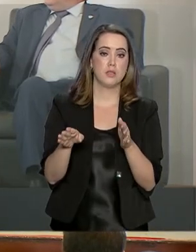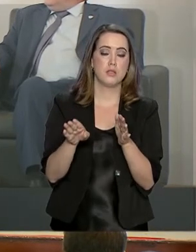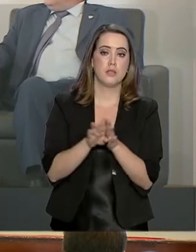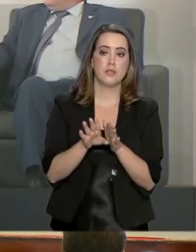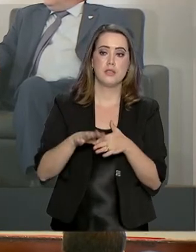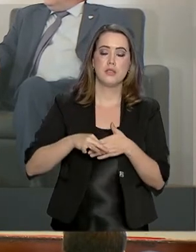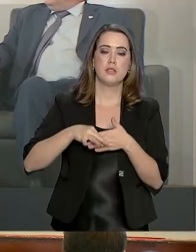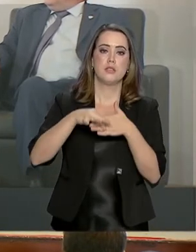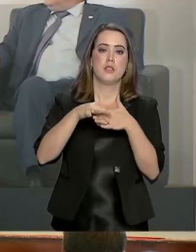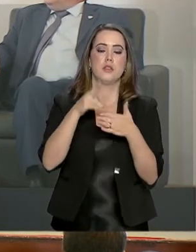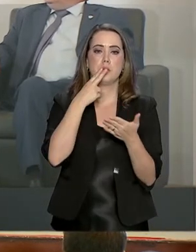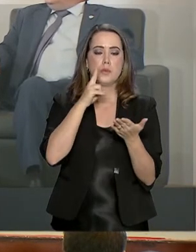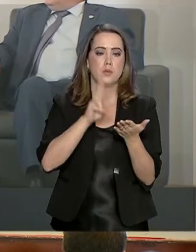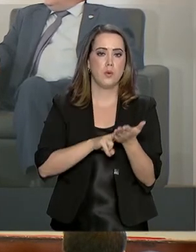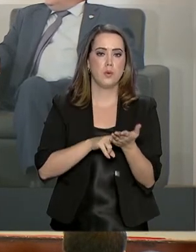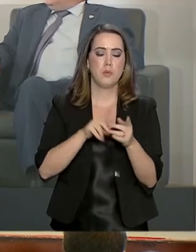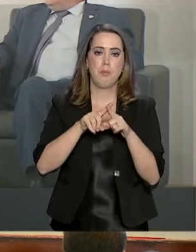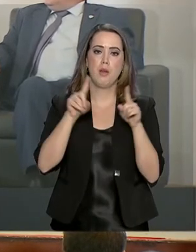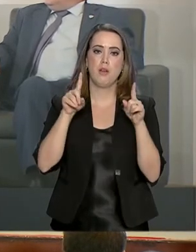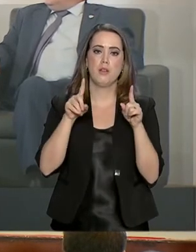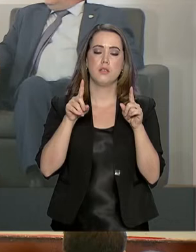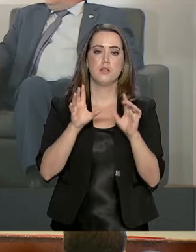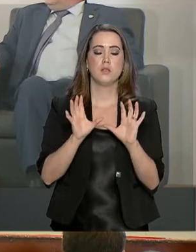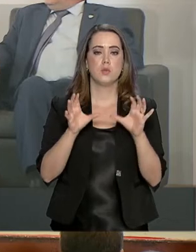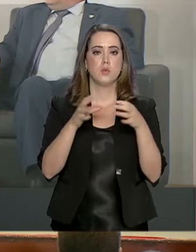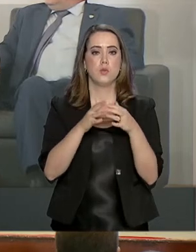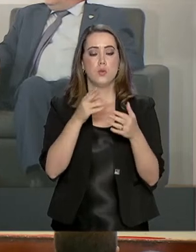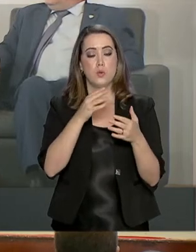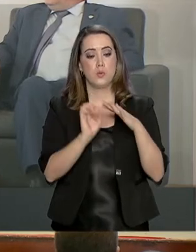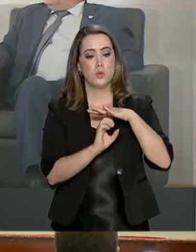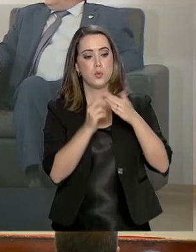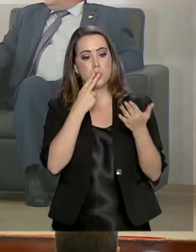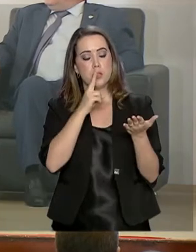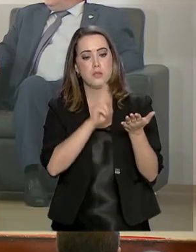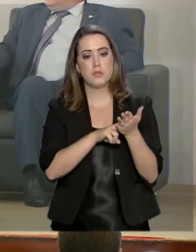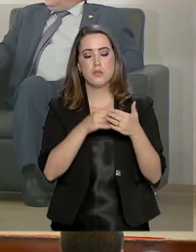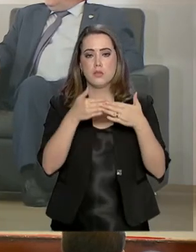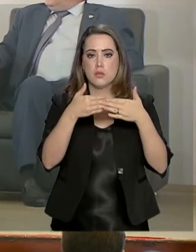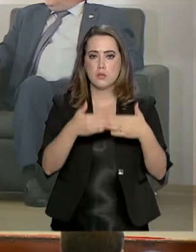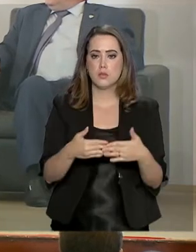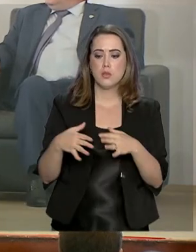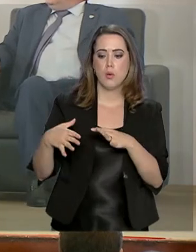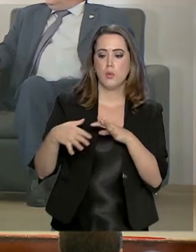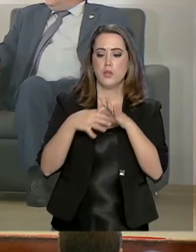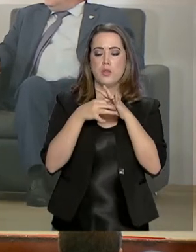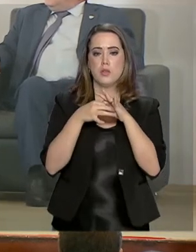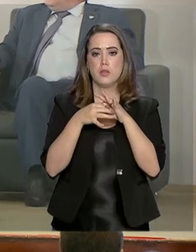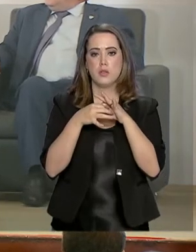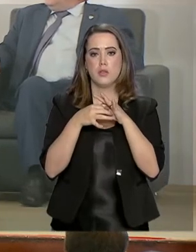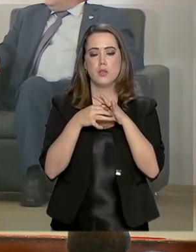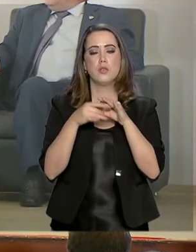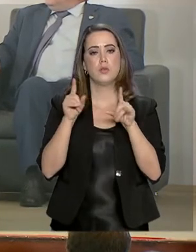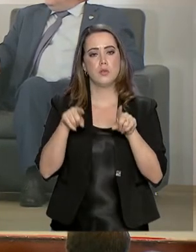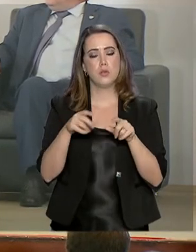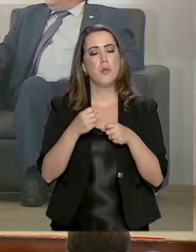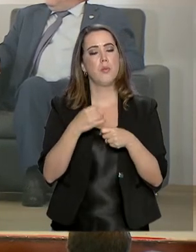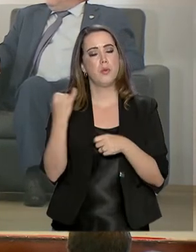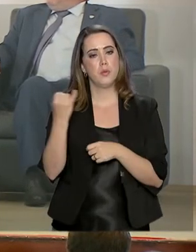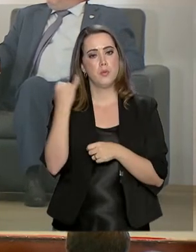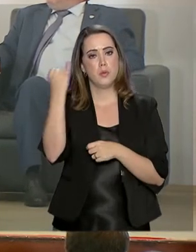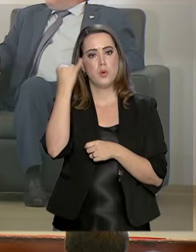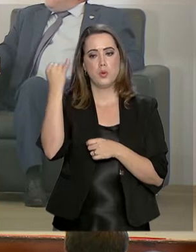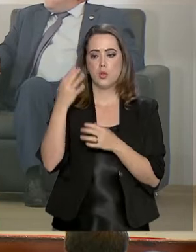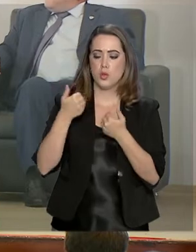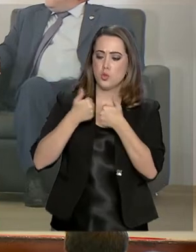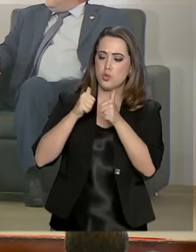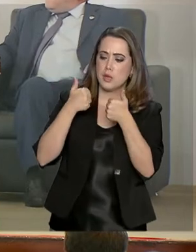encabeçadas pelos Correios, mas que os Correios se colocam como parceiro e como o grande provedor